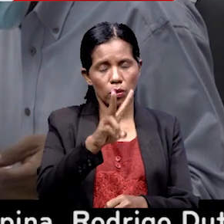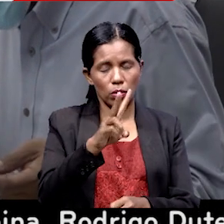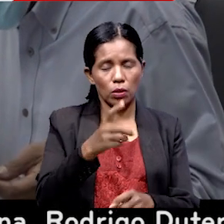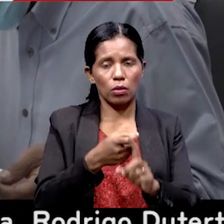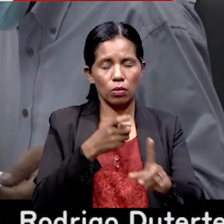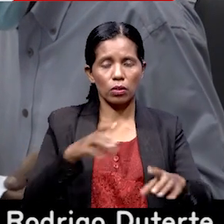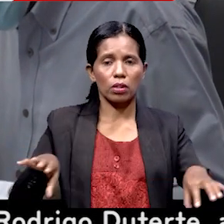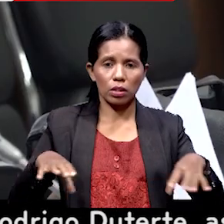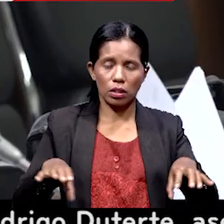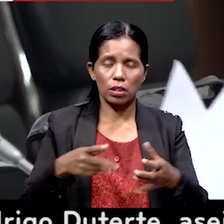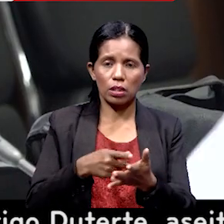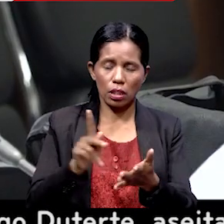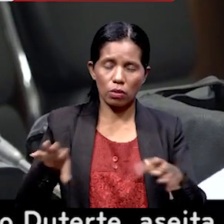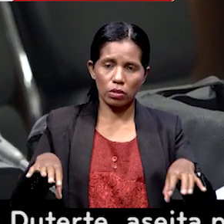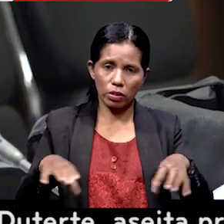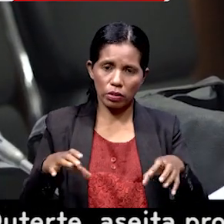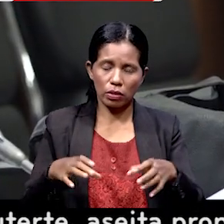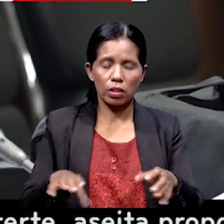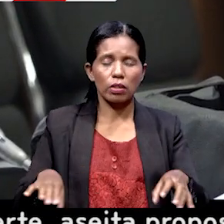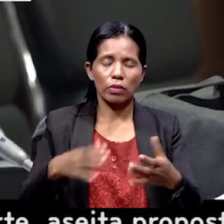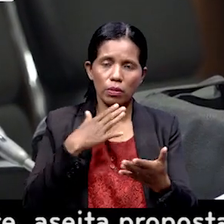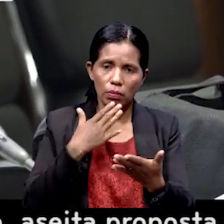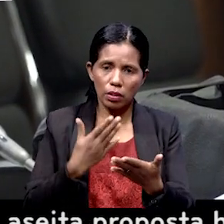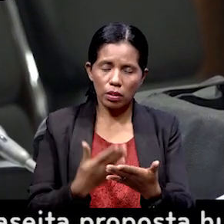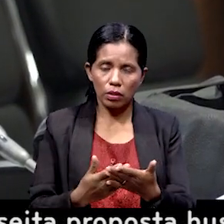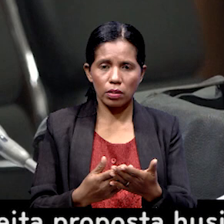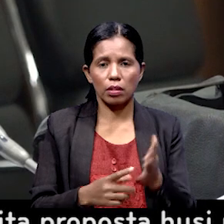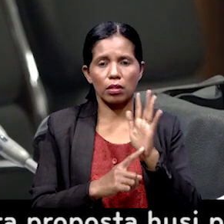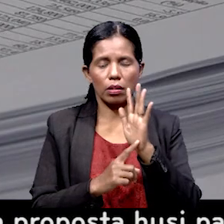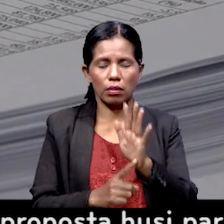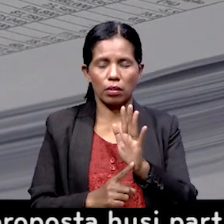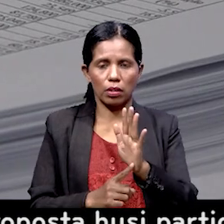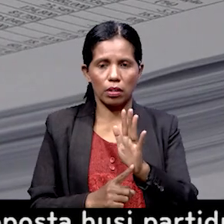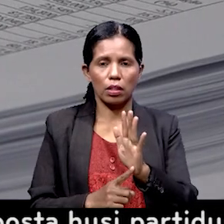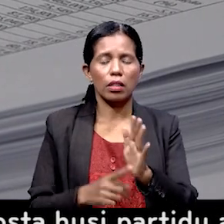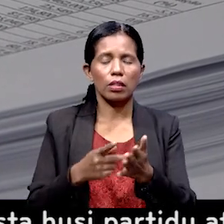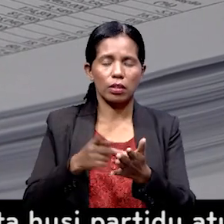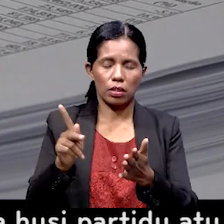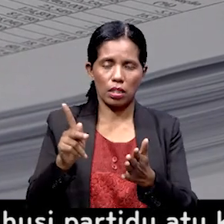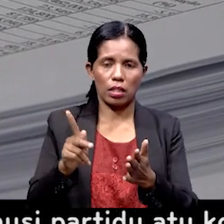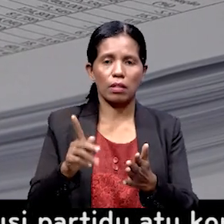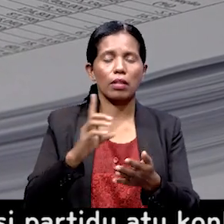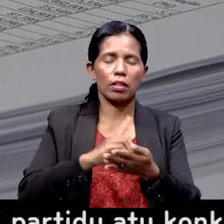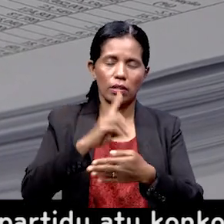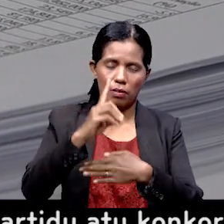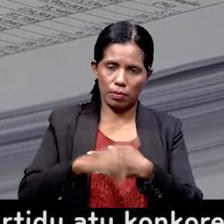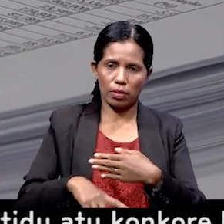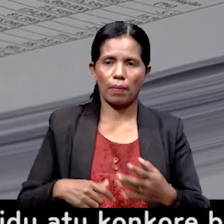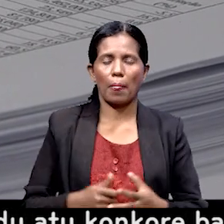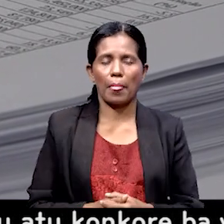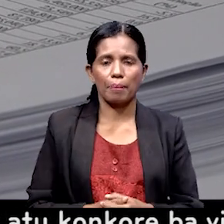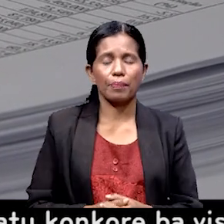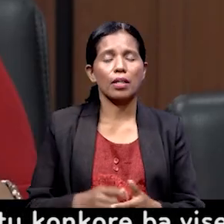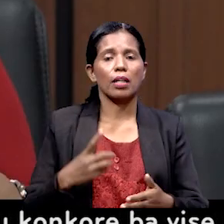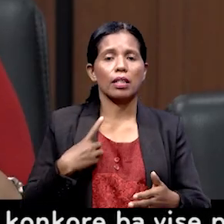salário no vencimento, bens serviço, transferência, capital menor no capital desenvolvimento.